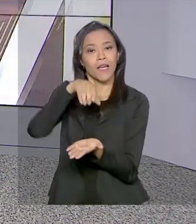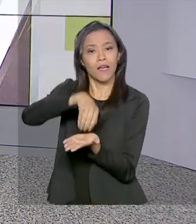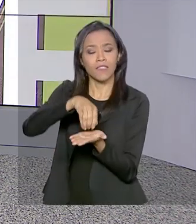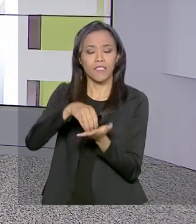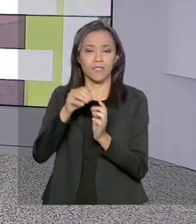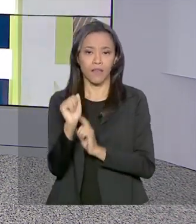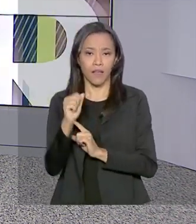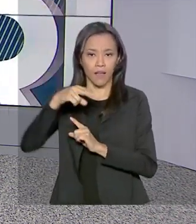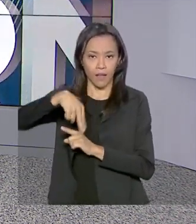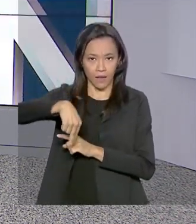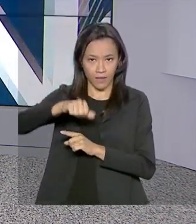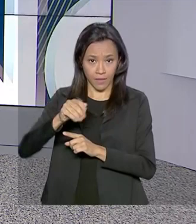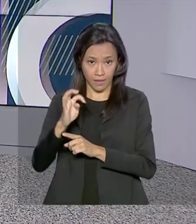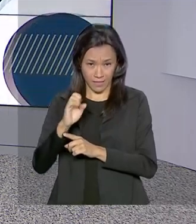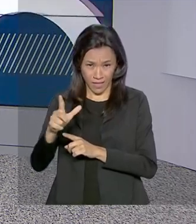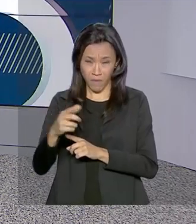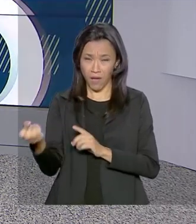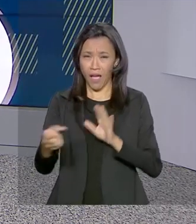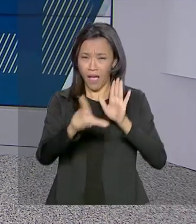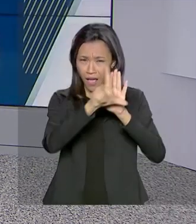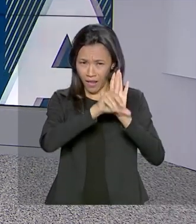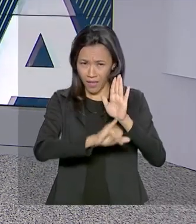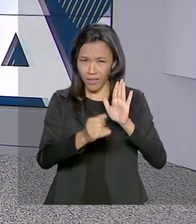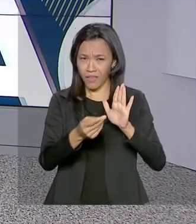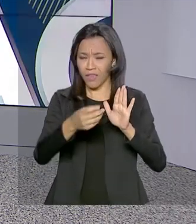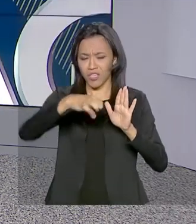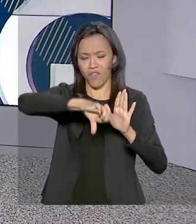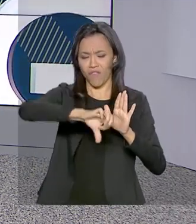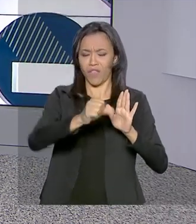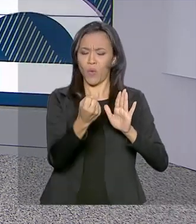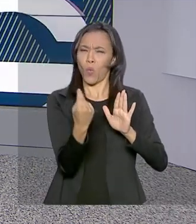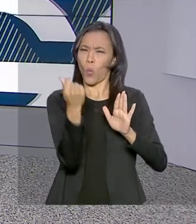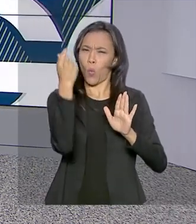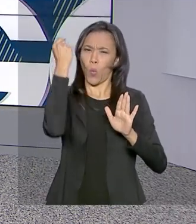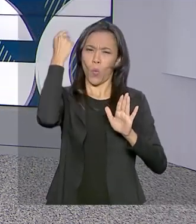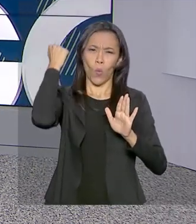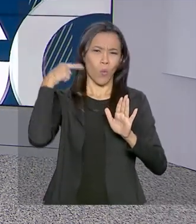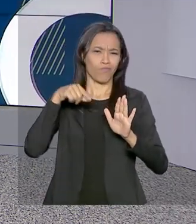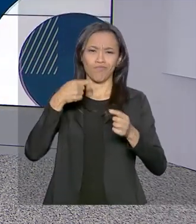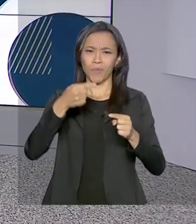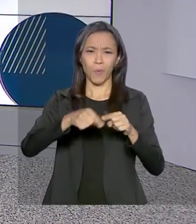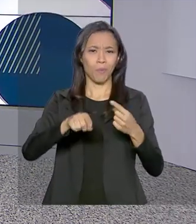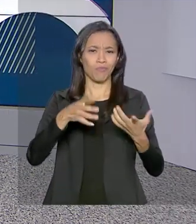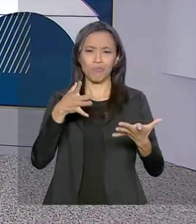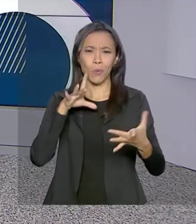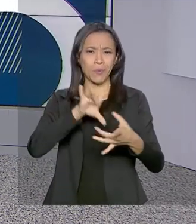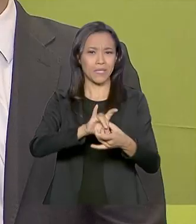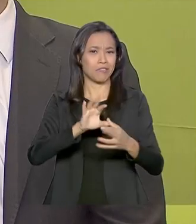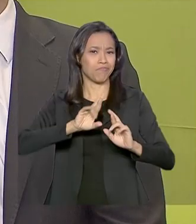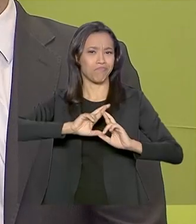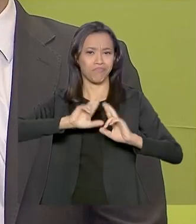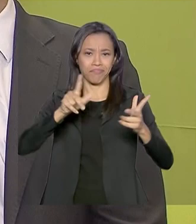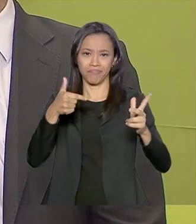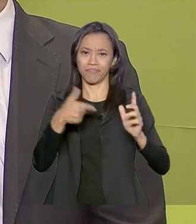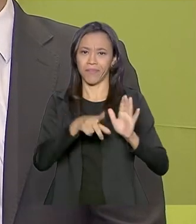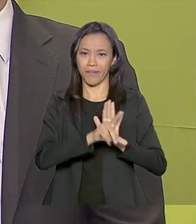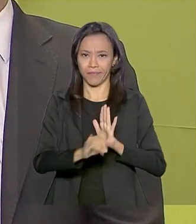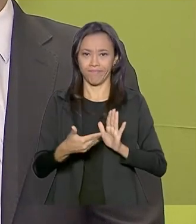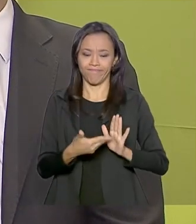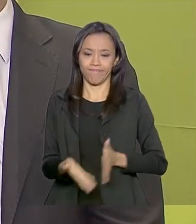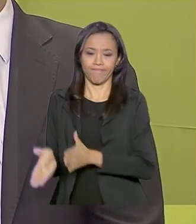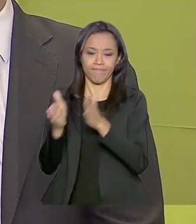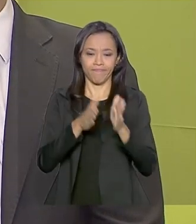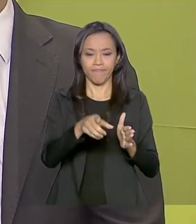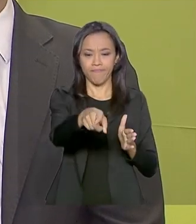a atual legislação, que é de 1998, já não reflete a realidade do mercado brasileiro. A sociedade